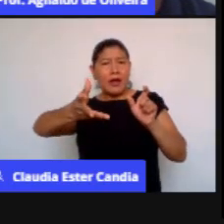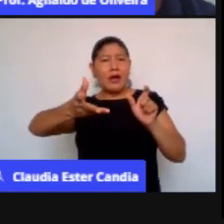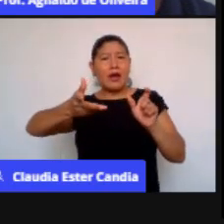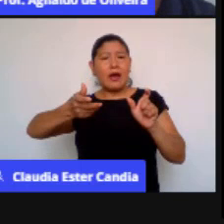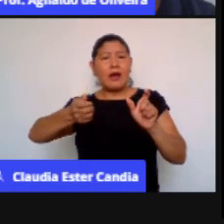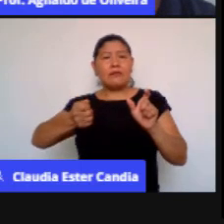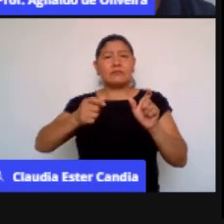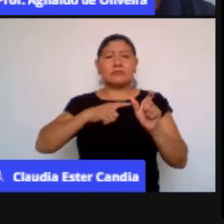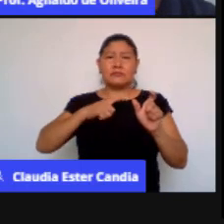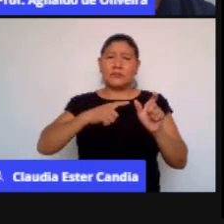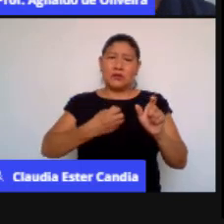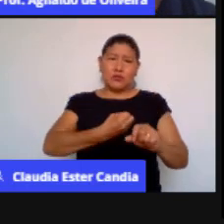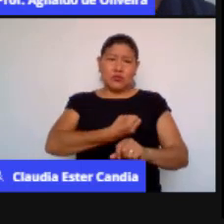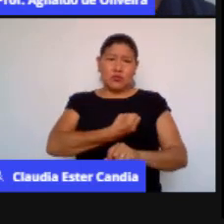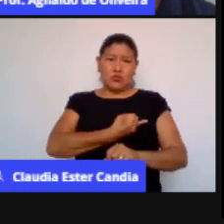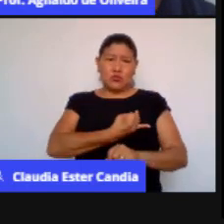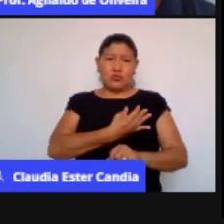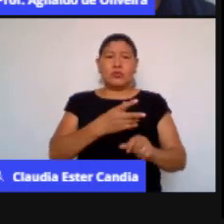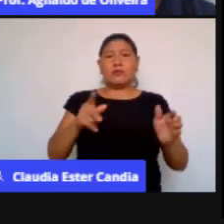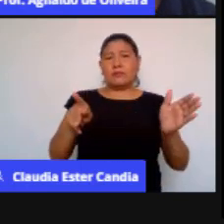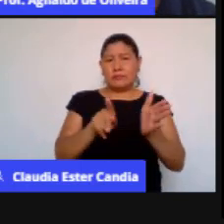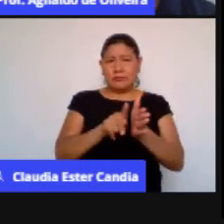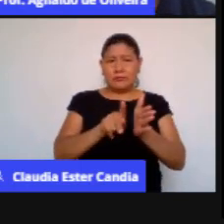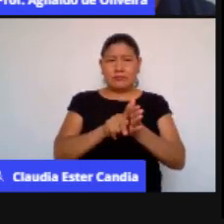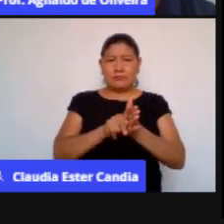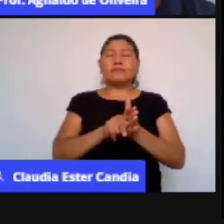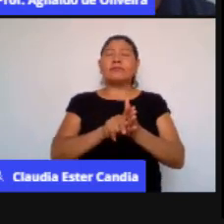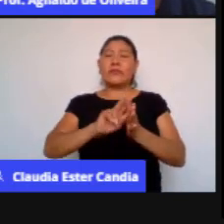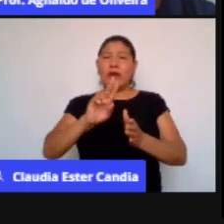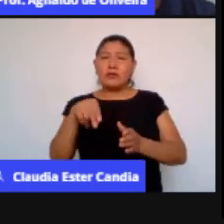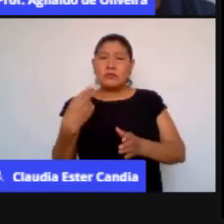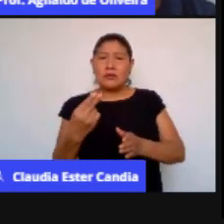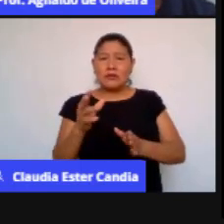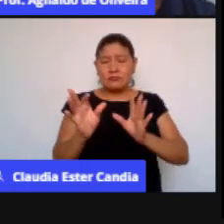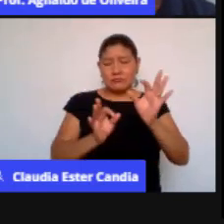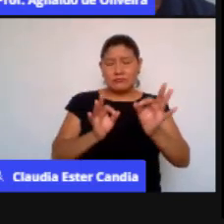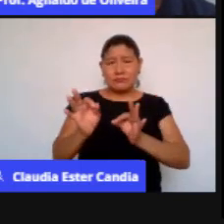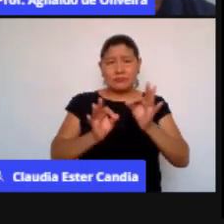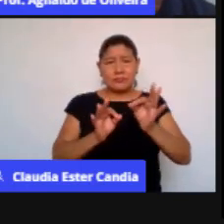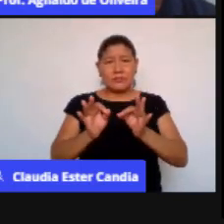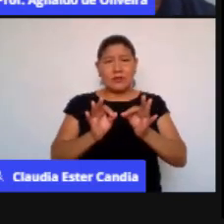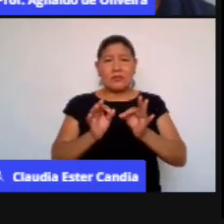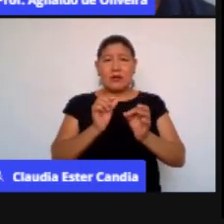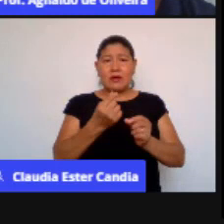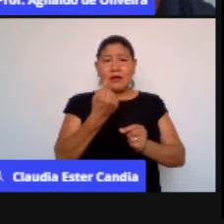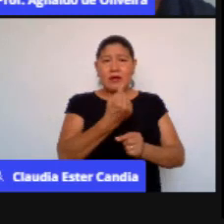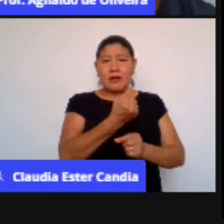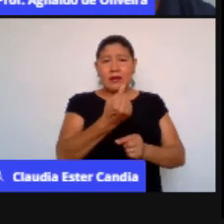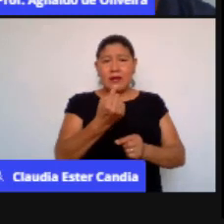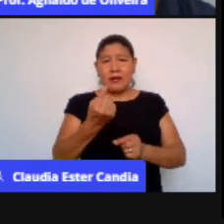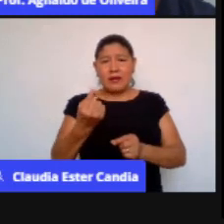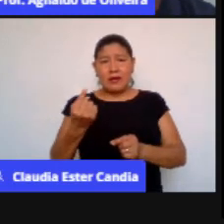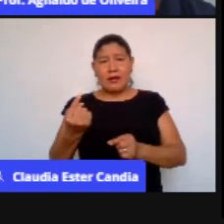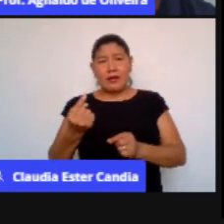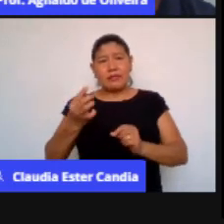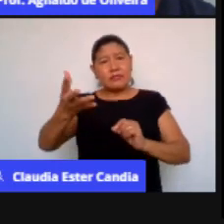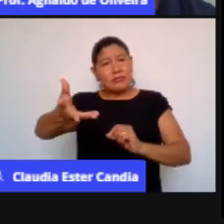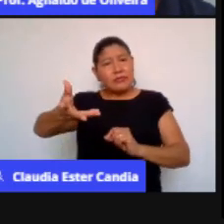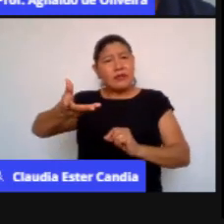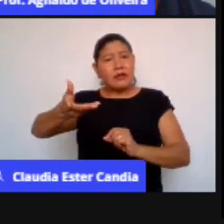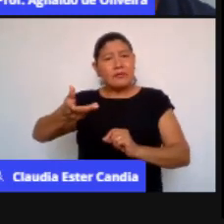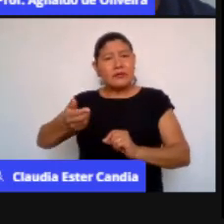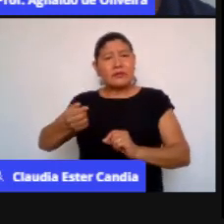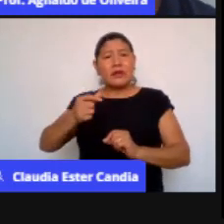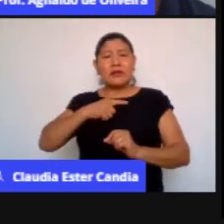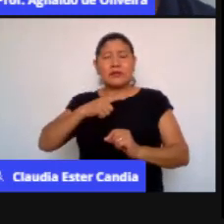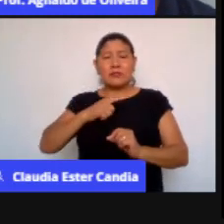criou uma recomendação para todas as habilidades. Então, a unidade temática álgebra vai ter as habilidades dela e vai ter uma única recomendação.